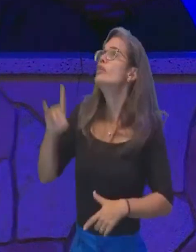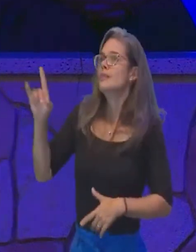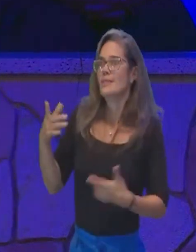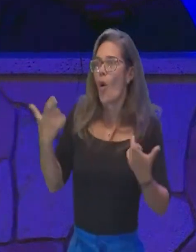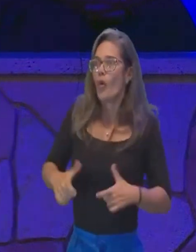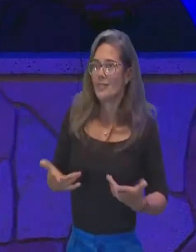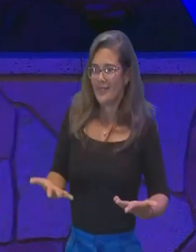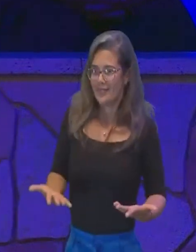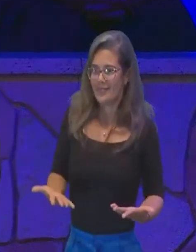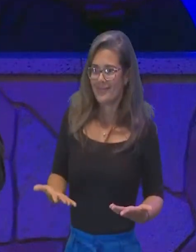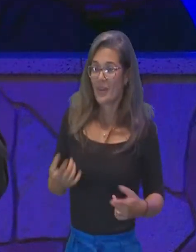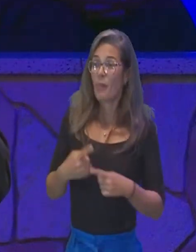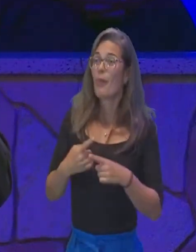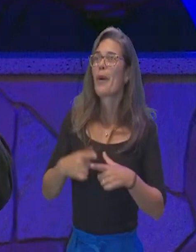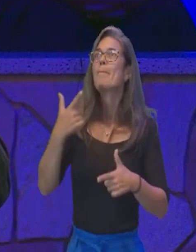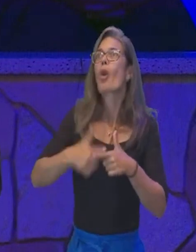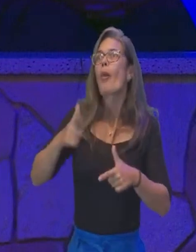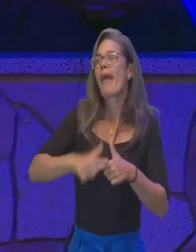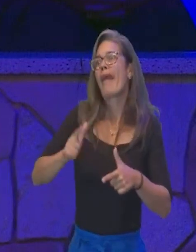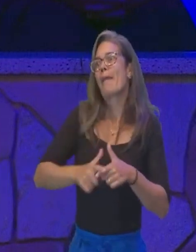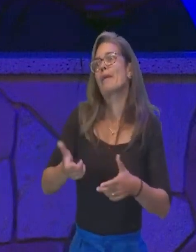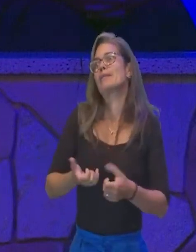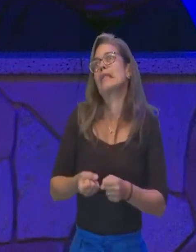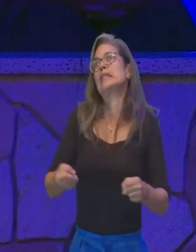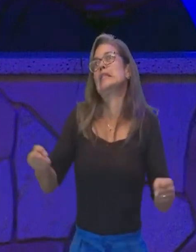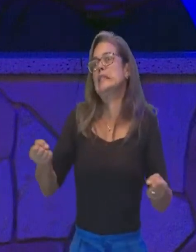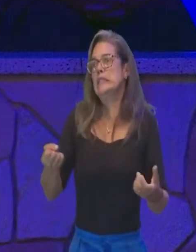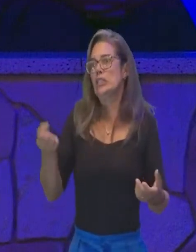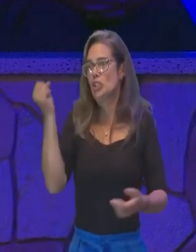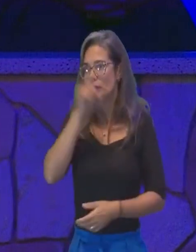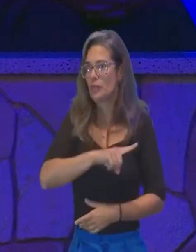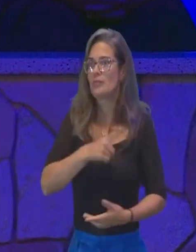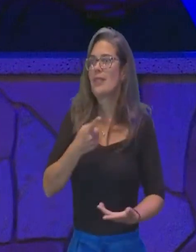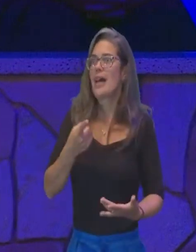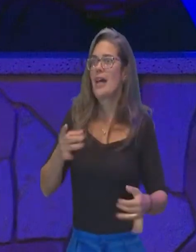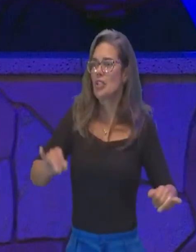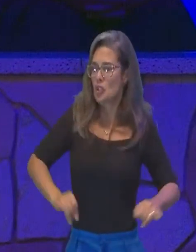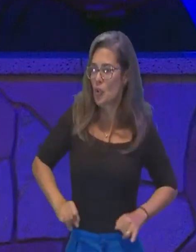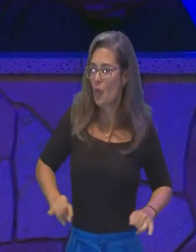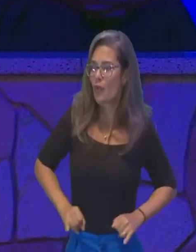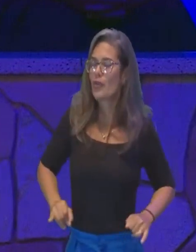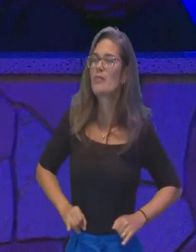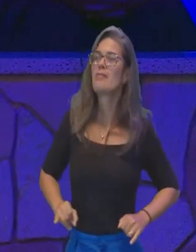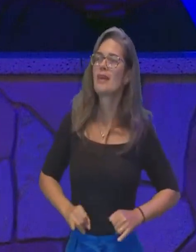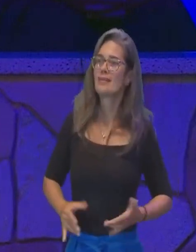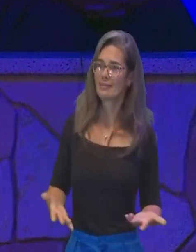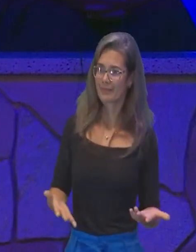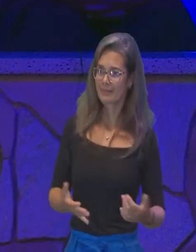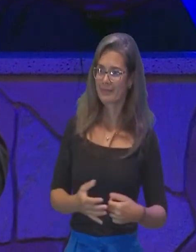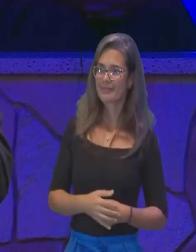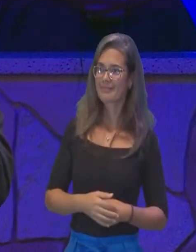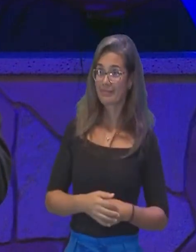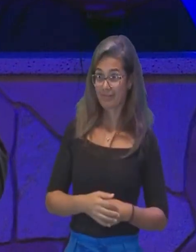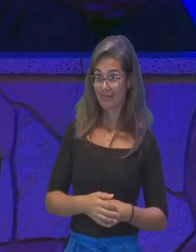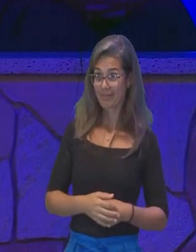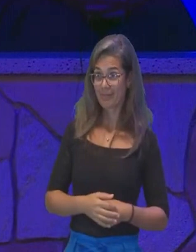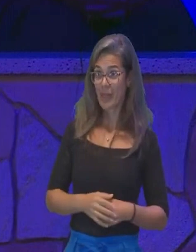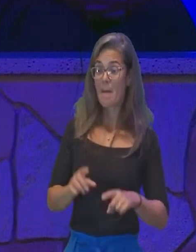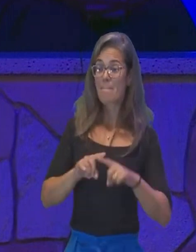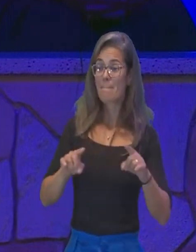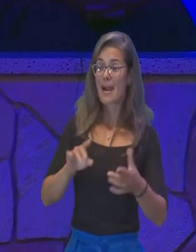Deus. Mas graças ao Senhor, queridos, passou aquele cicio tranquilo e suave,